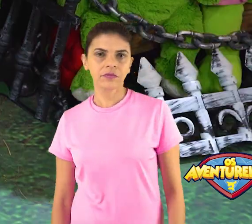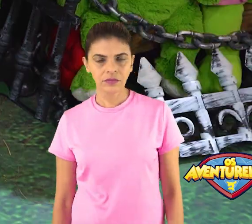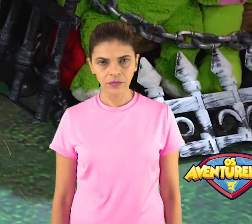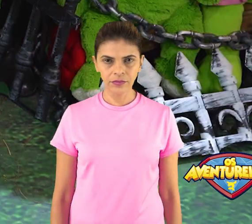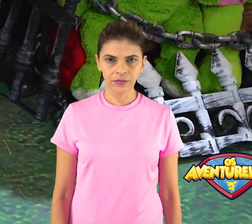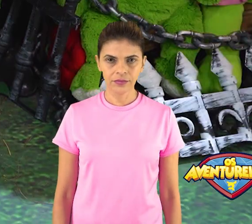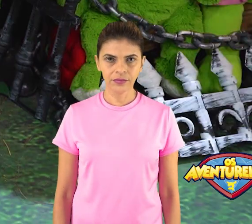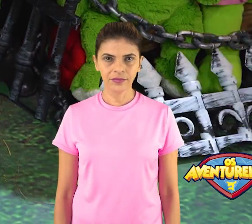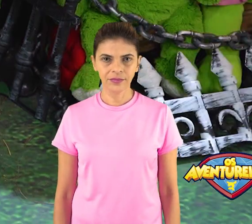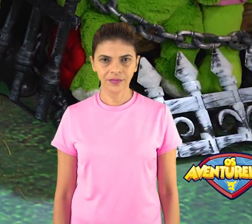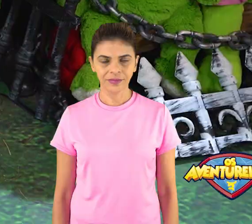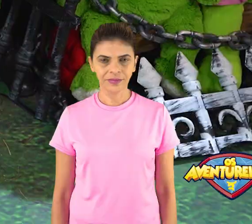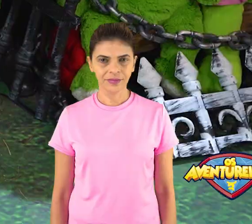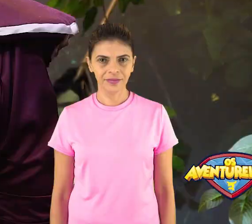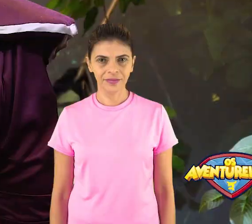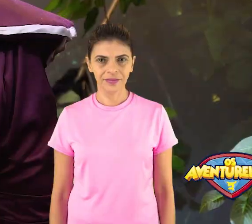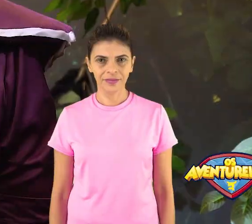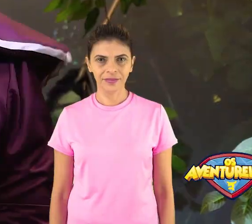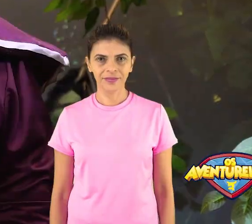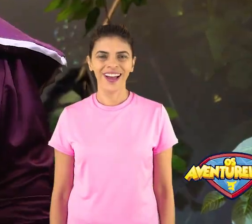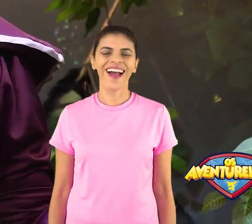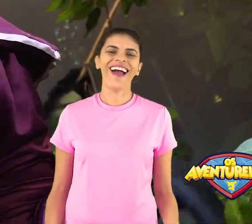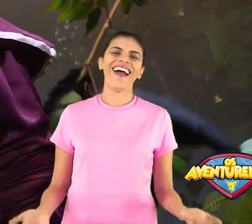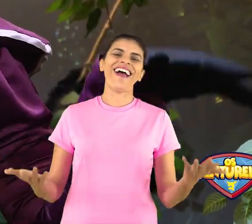Oh, não!